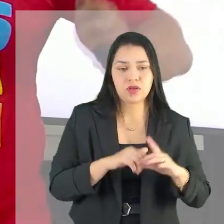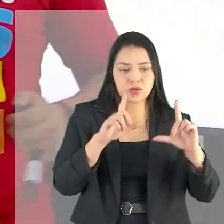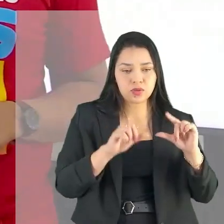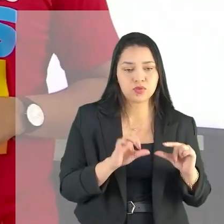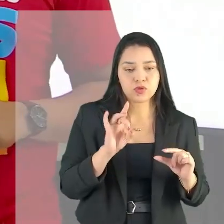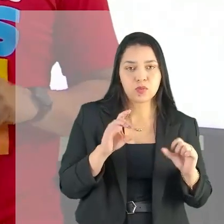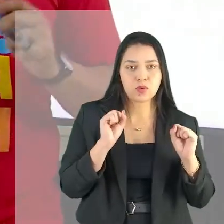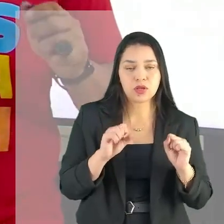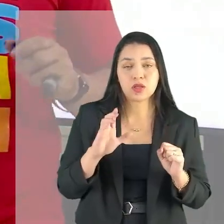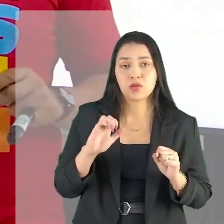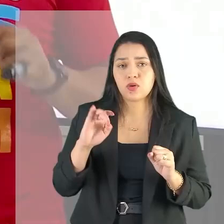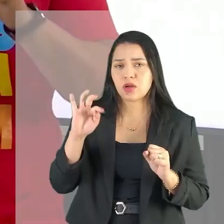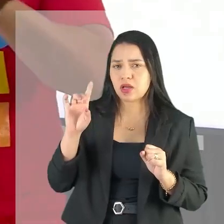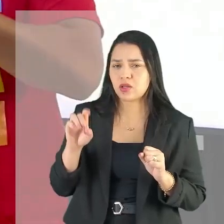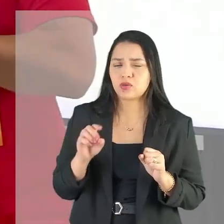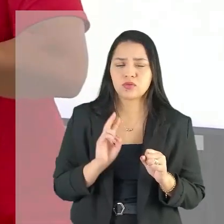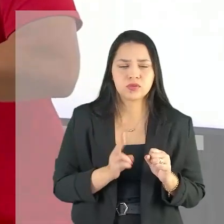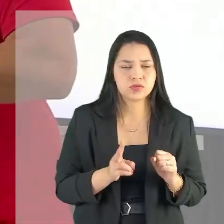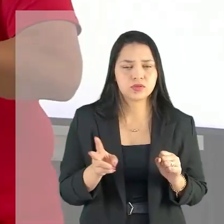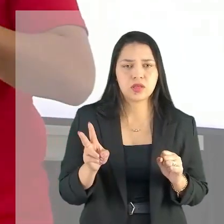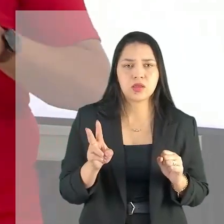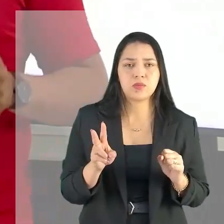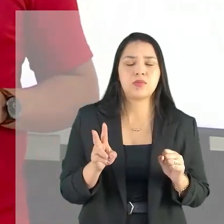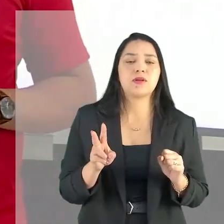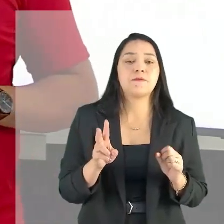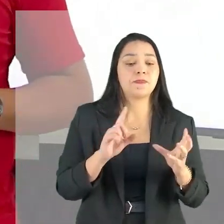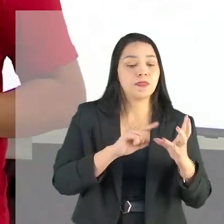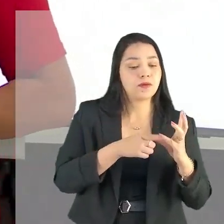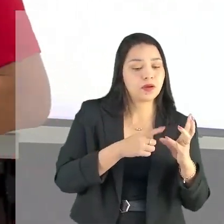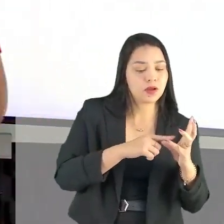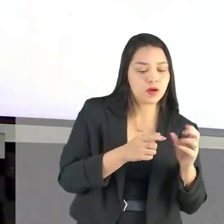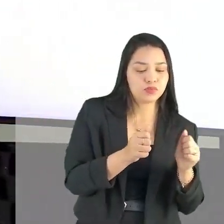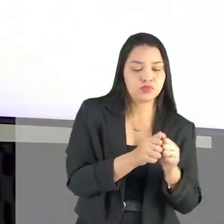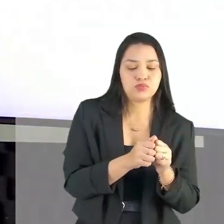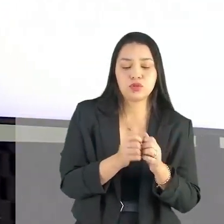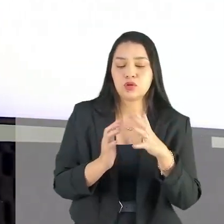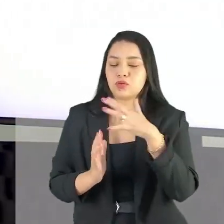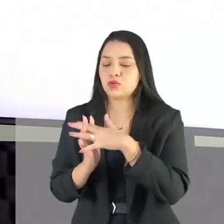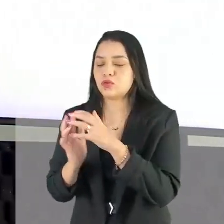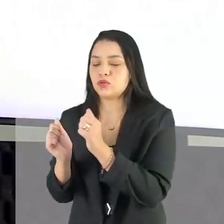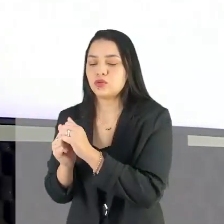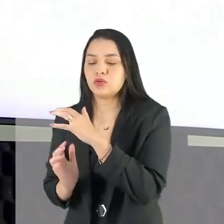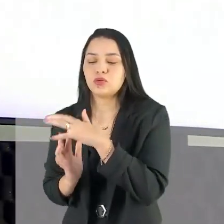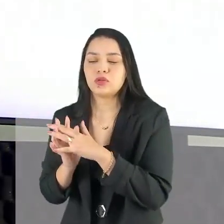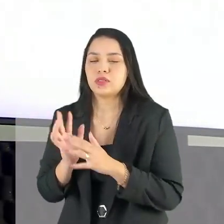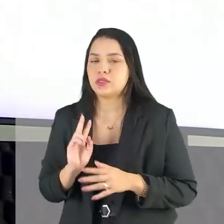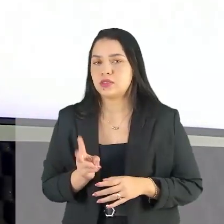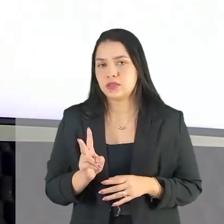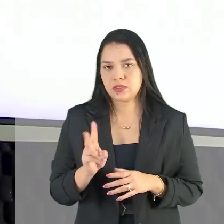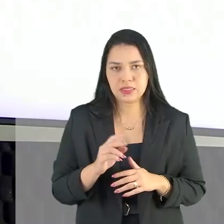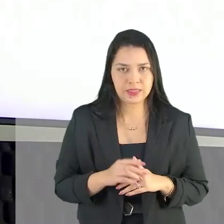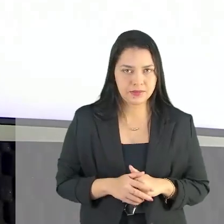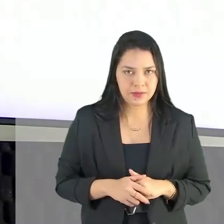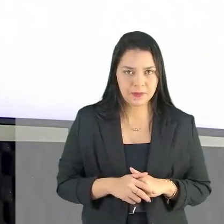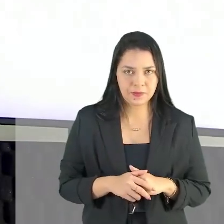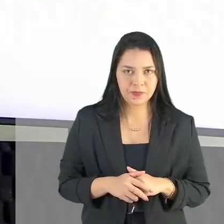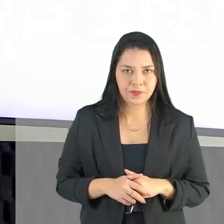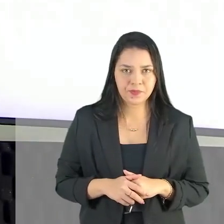redução, só pode acontecer no cátodo. Sempre vai ser assim, vogal com vogal, consoante com consoante. Uma coisa muito importante.